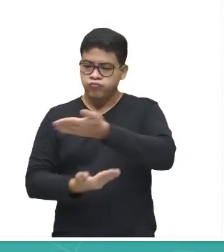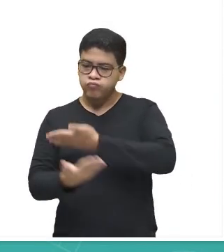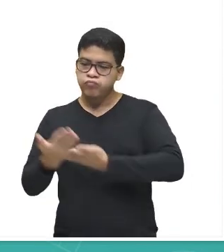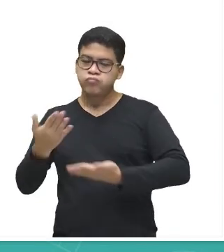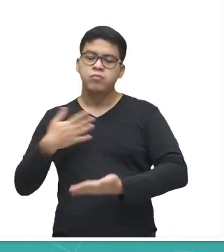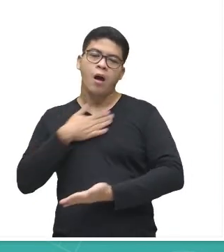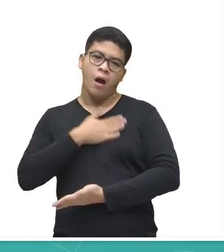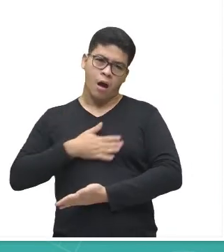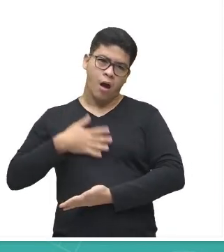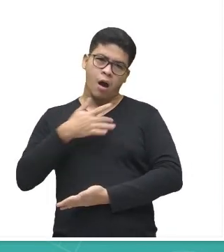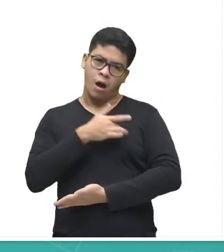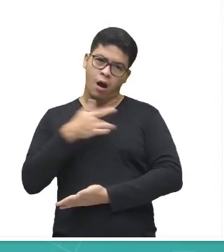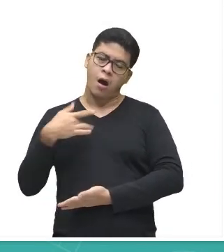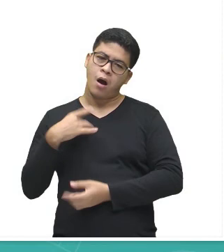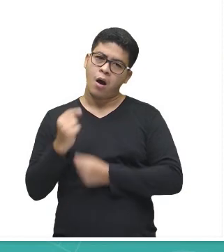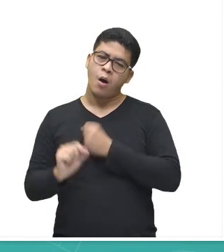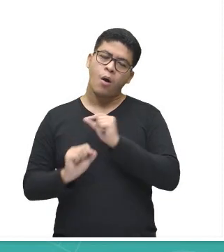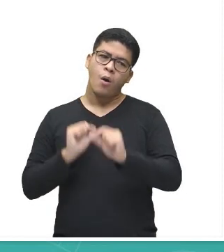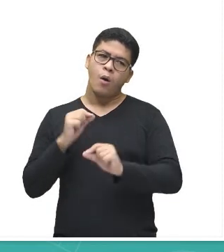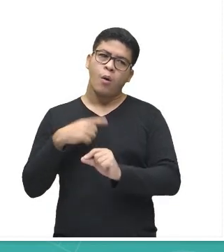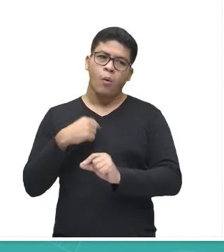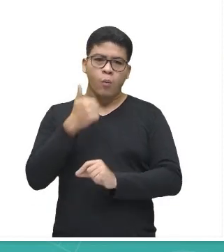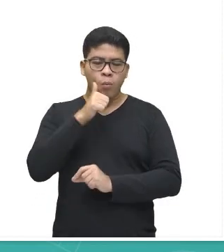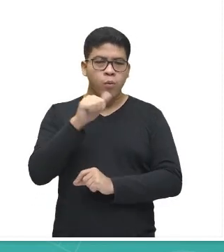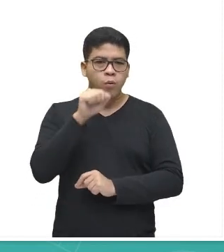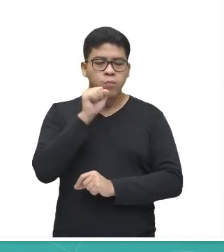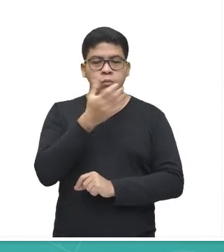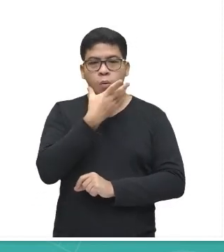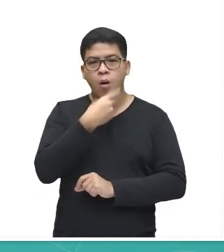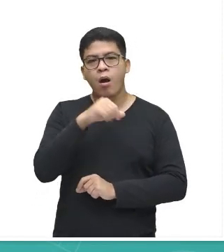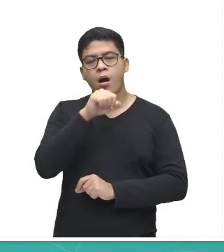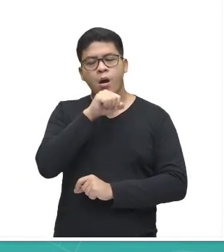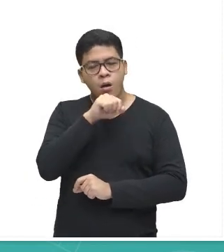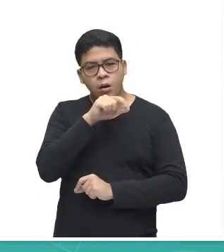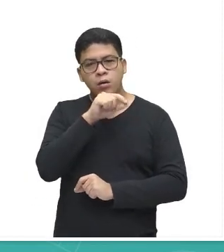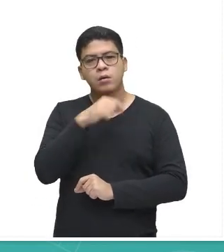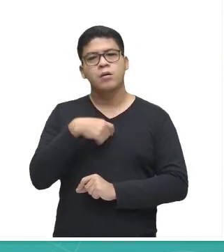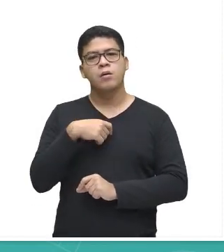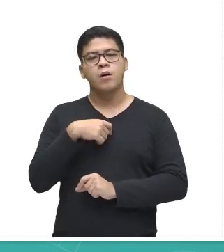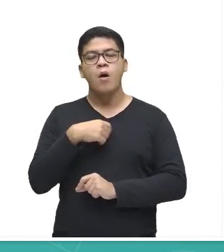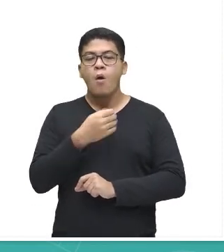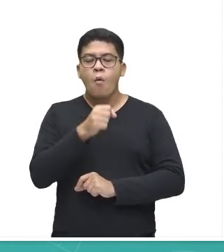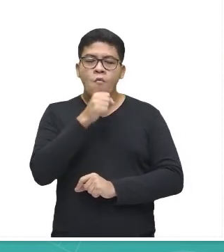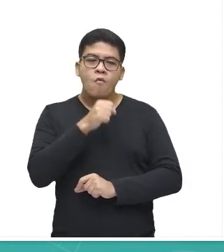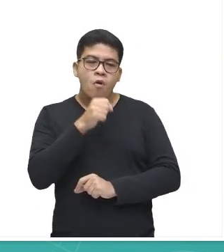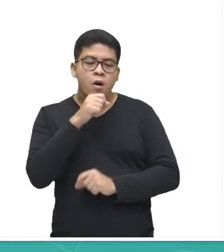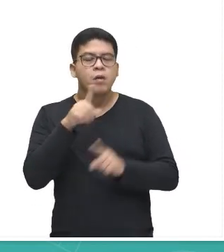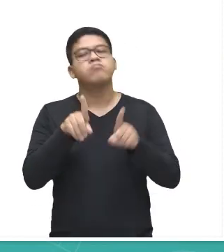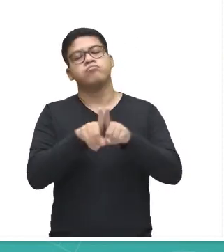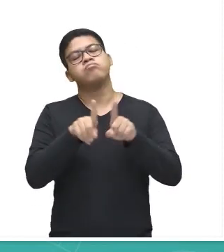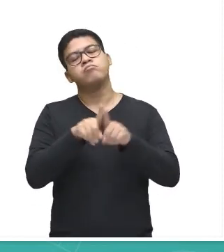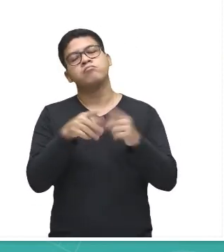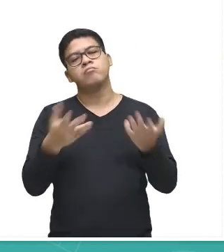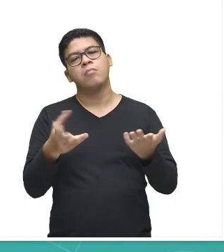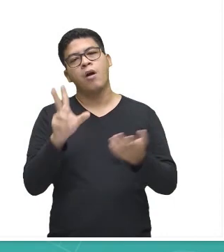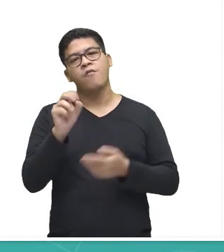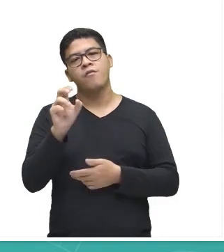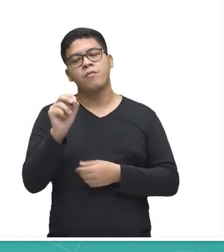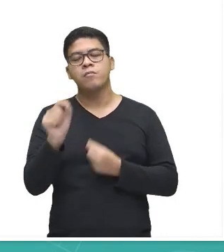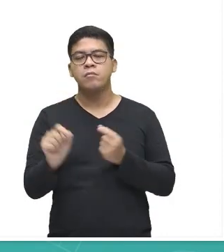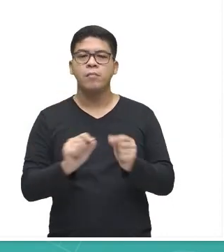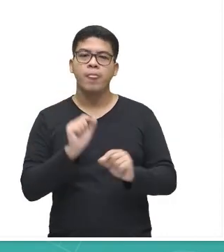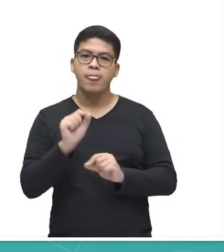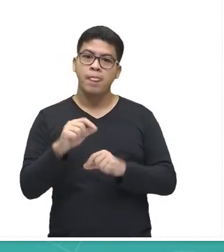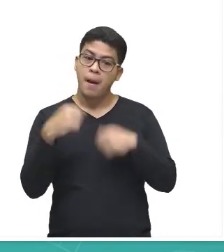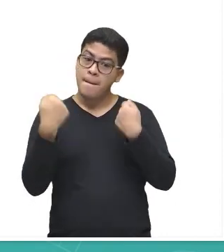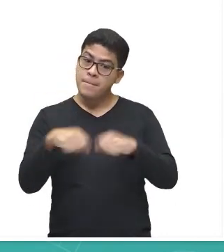entre os seus pais, entre os seus avós, entre as pessoas com quem vocês convivem. Que esse respeito tem que